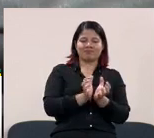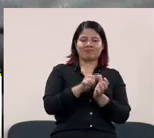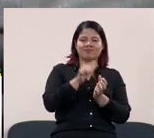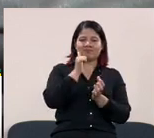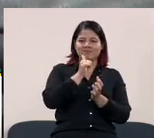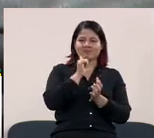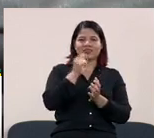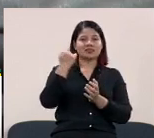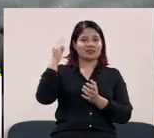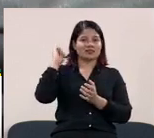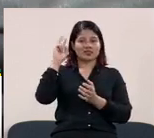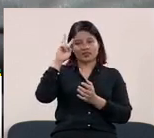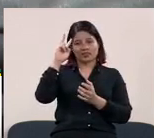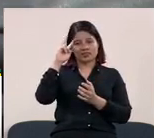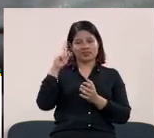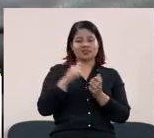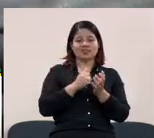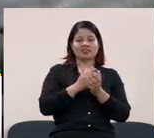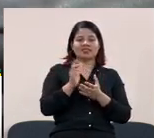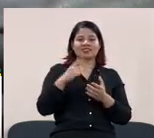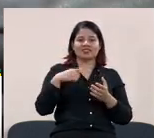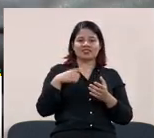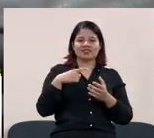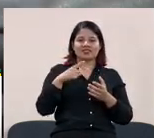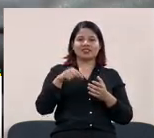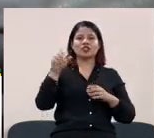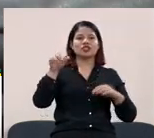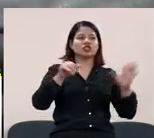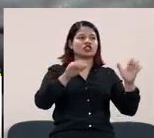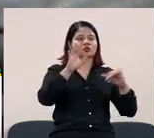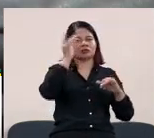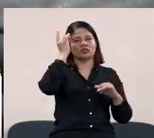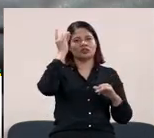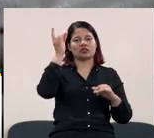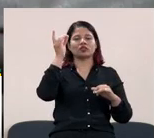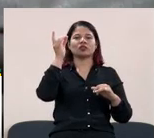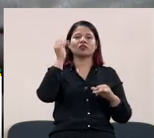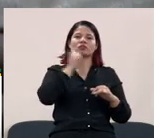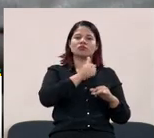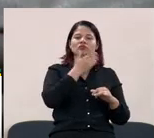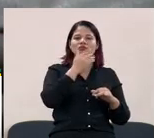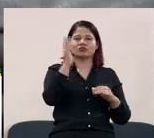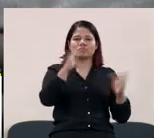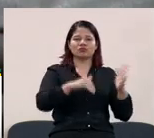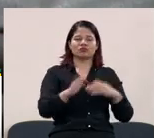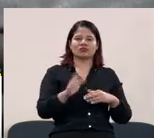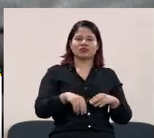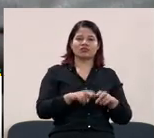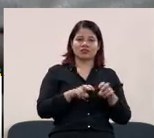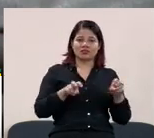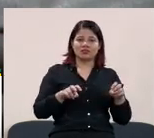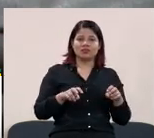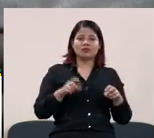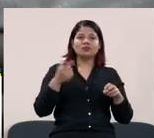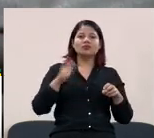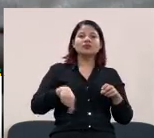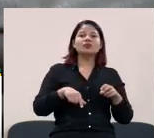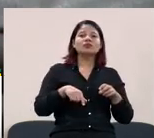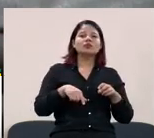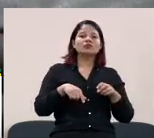aqui diretores e diretoras de escolas públicas, técnicos da